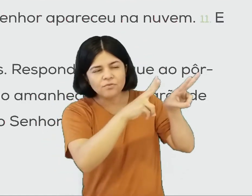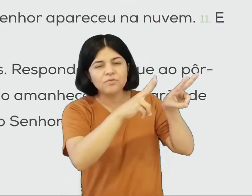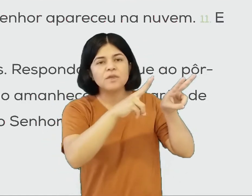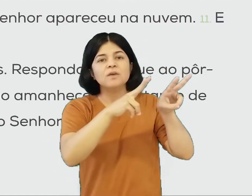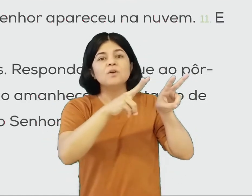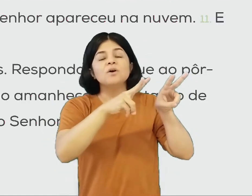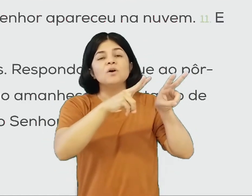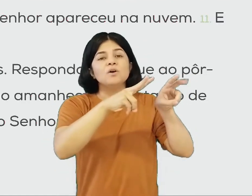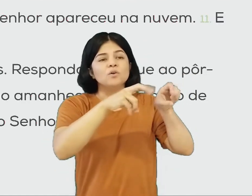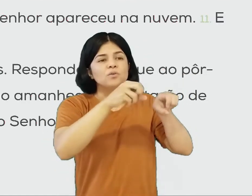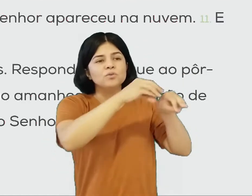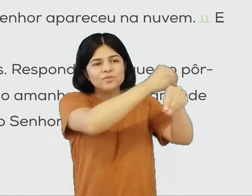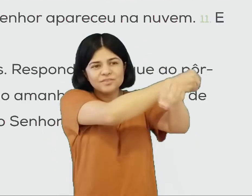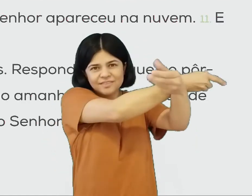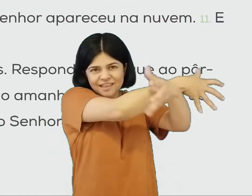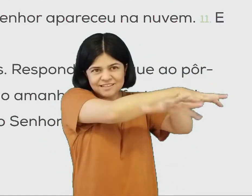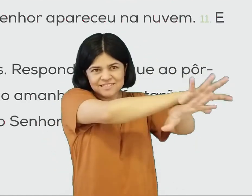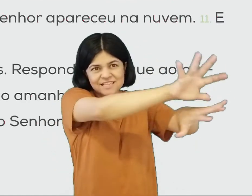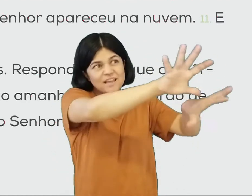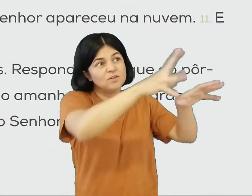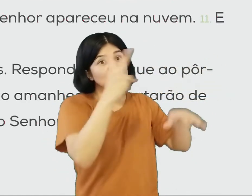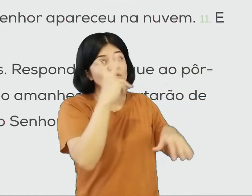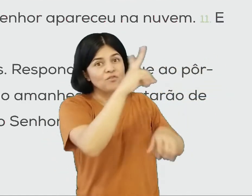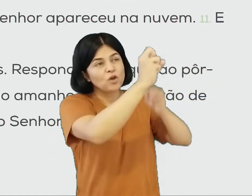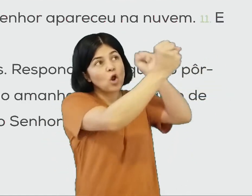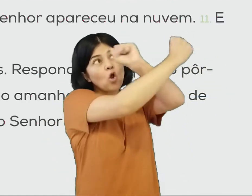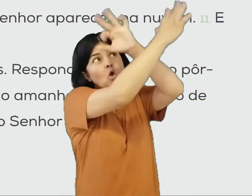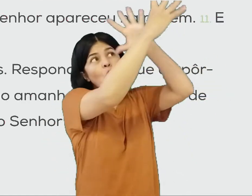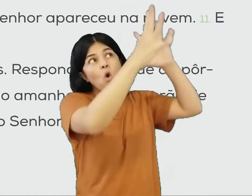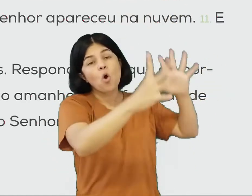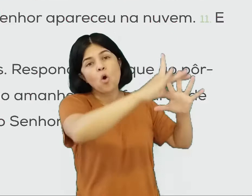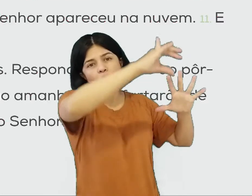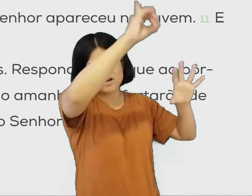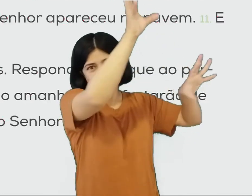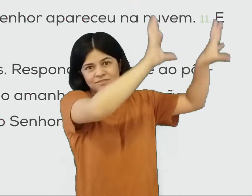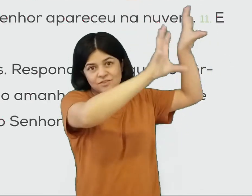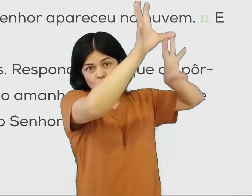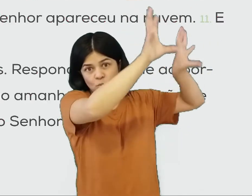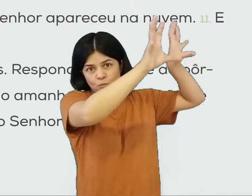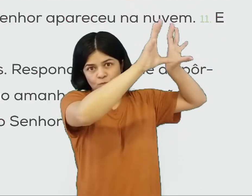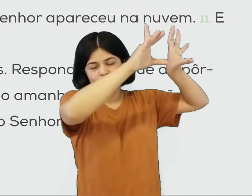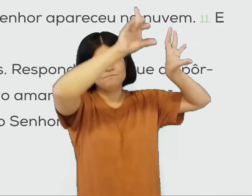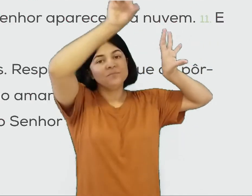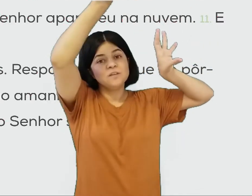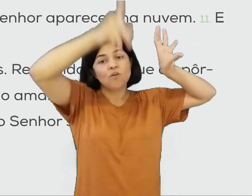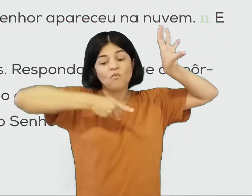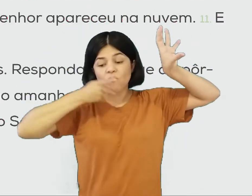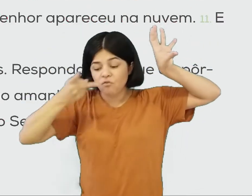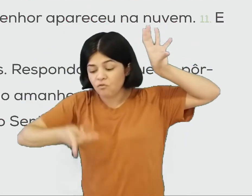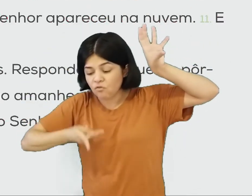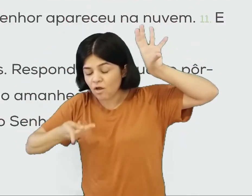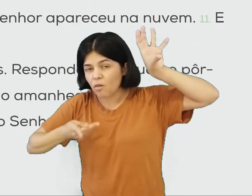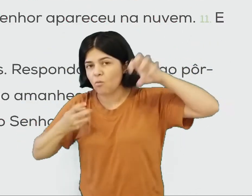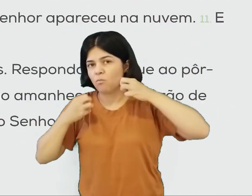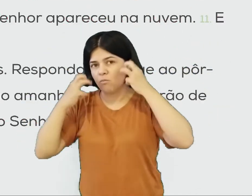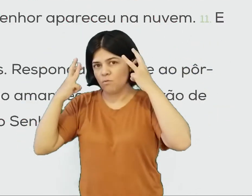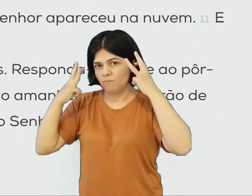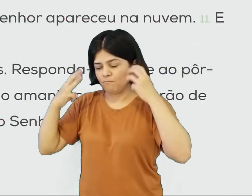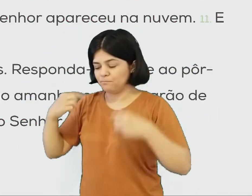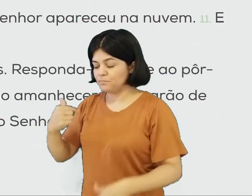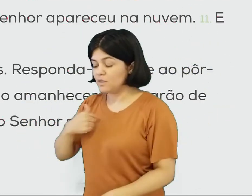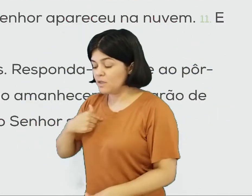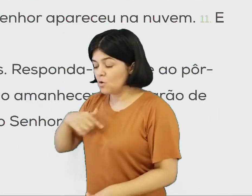a glória do Senhor apareceu na nuvem. E o Senhor disse a Moisés: ouvi as queixas